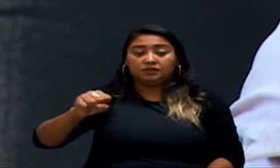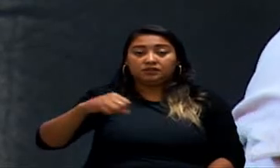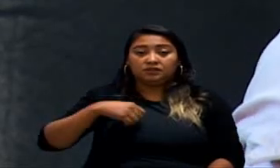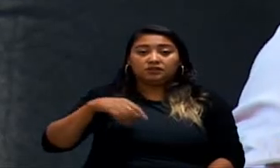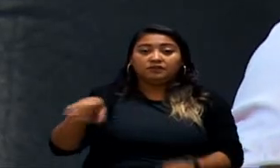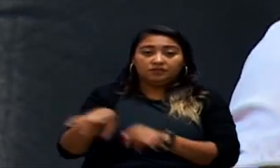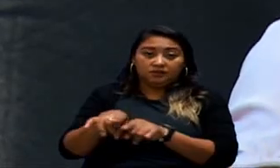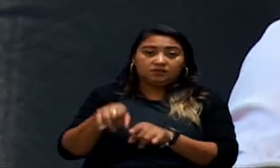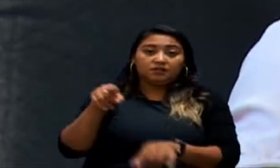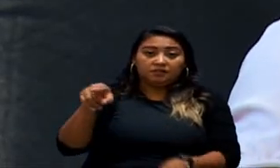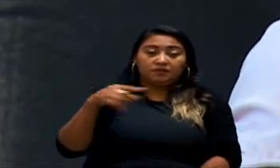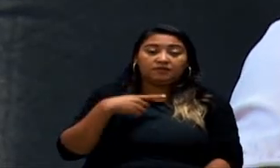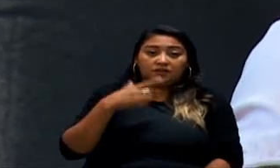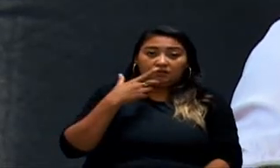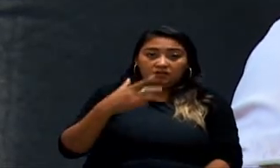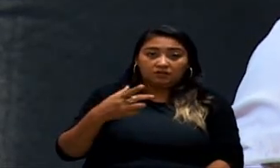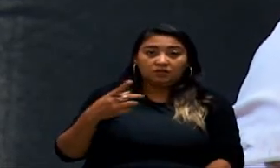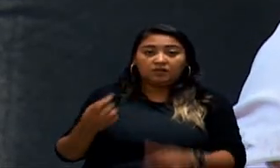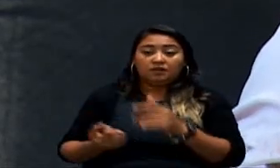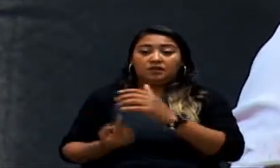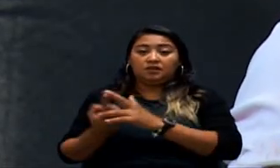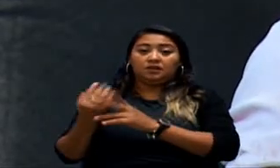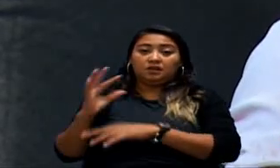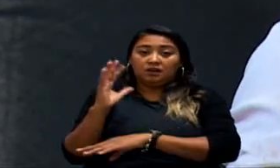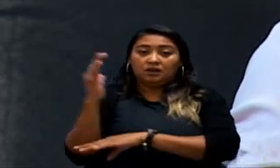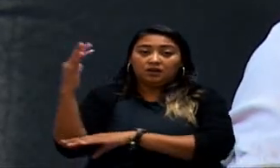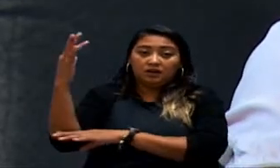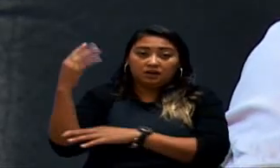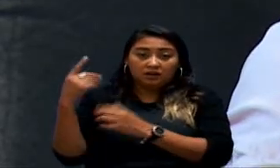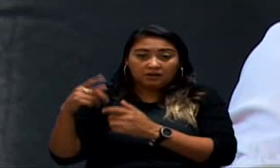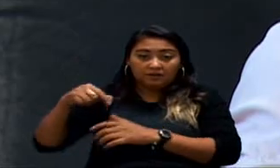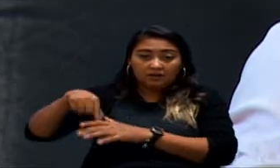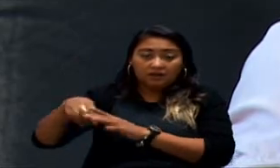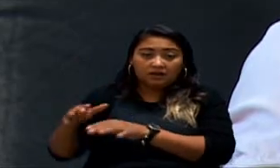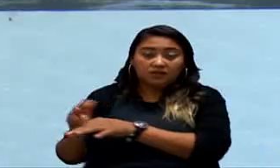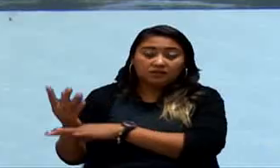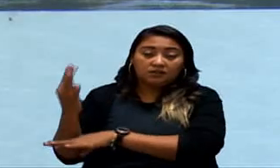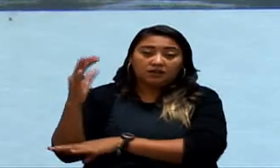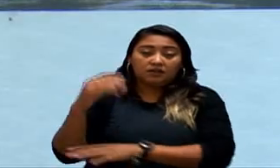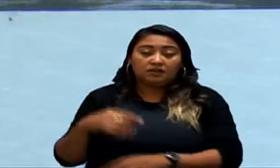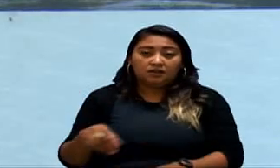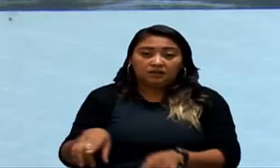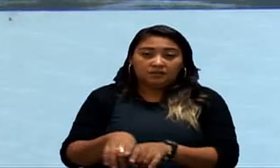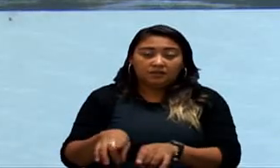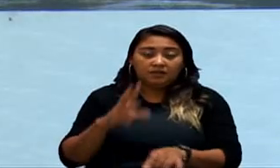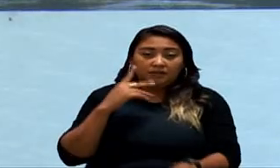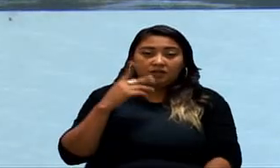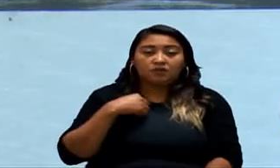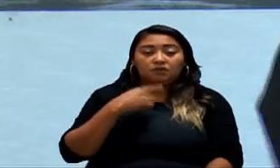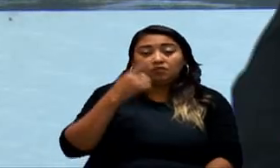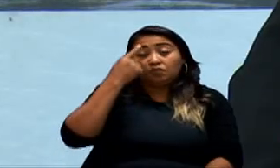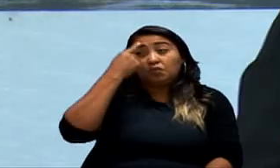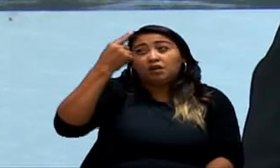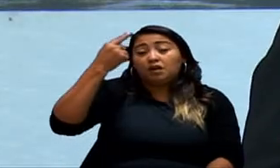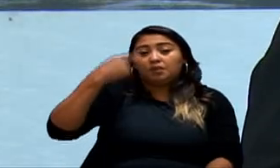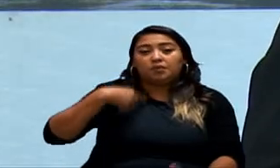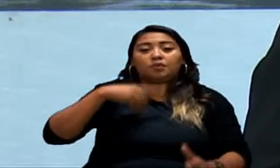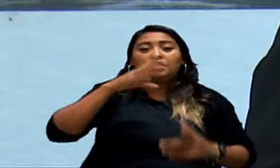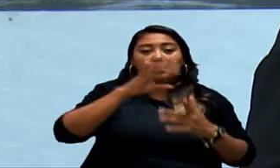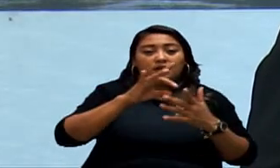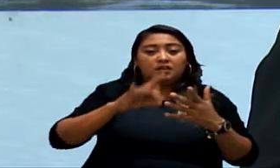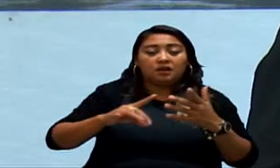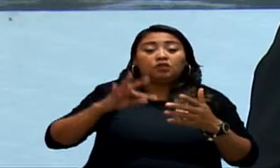atentou sobre a questão do plantio de árvore do vereador Martinez? Sim, foi... Eu não me lembro detalhes, mas todos